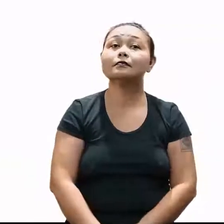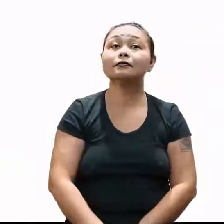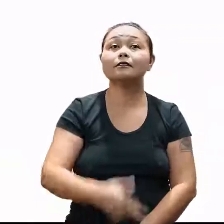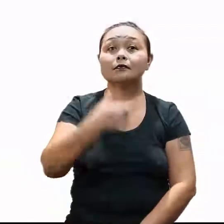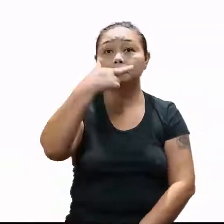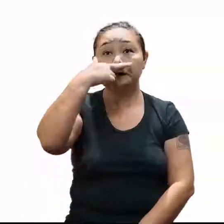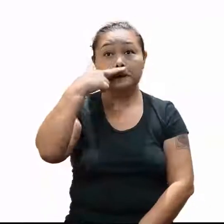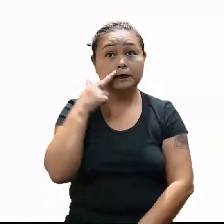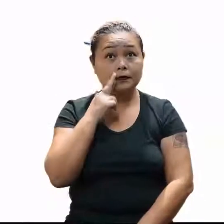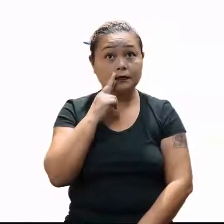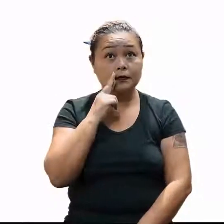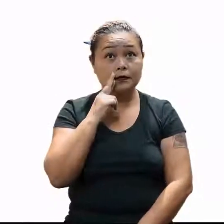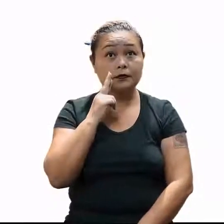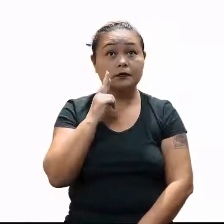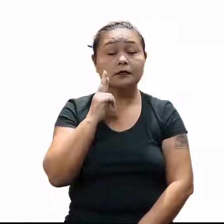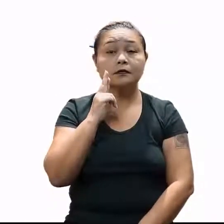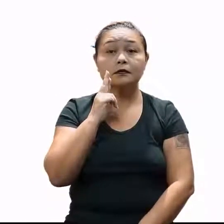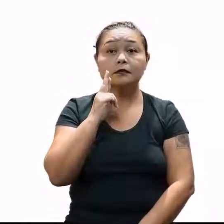Rondon,